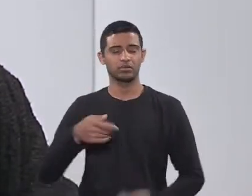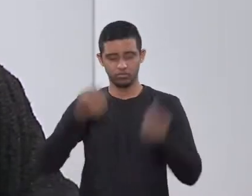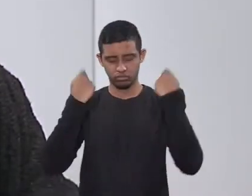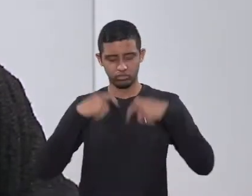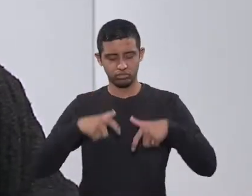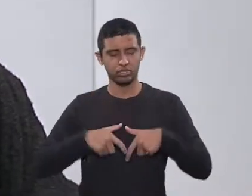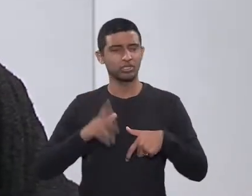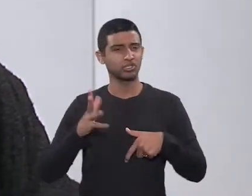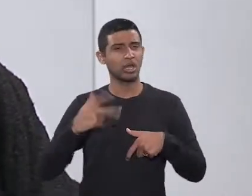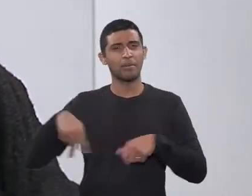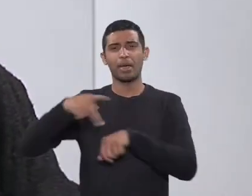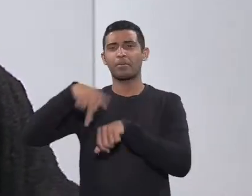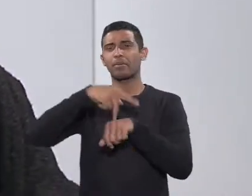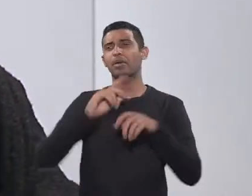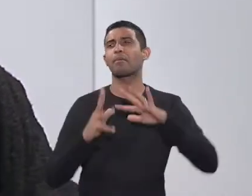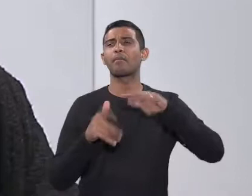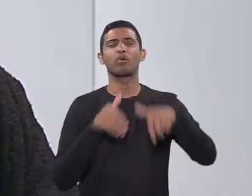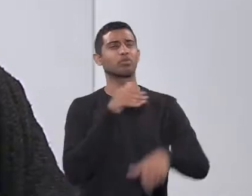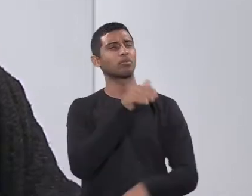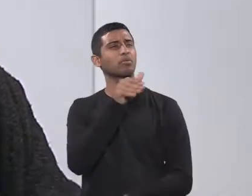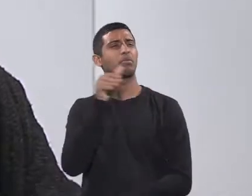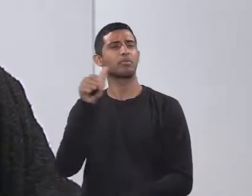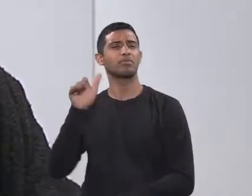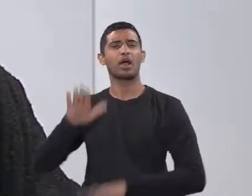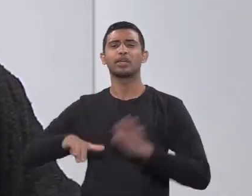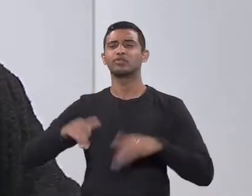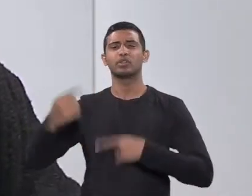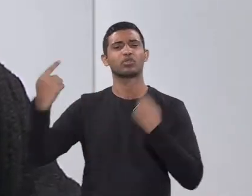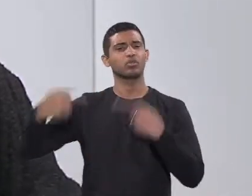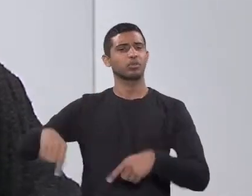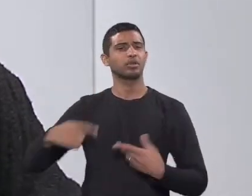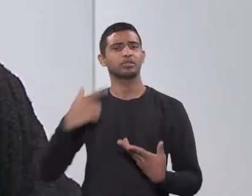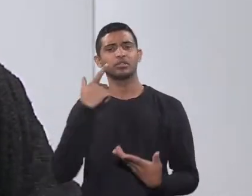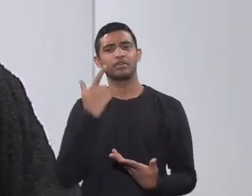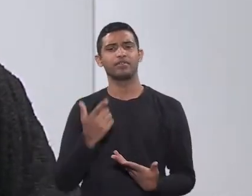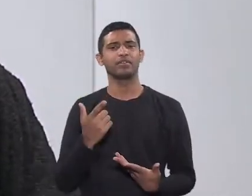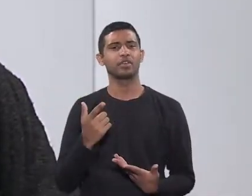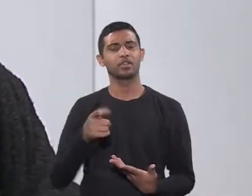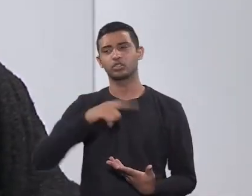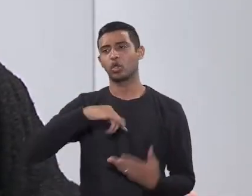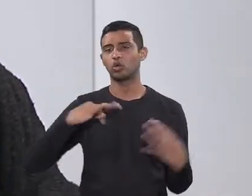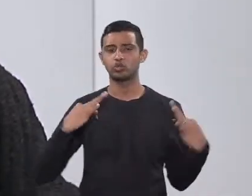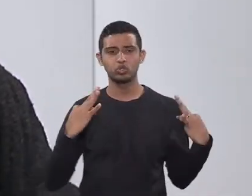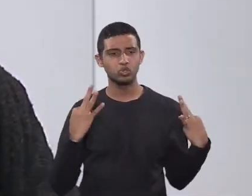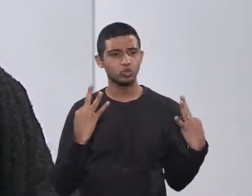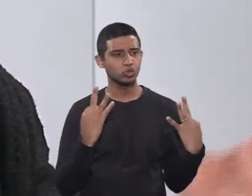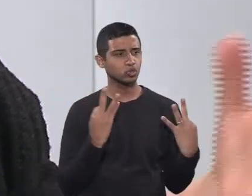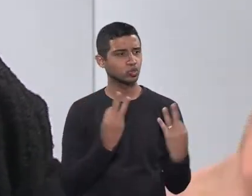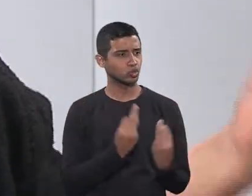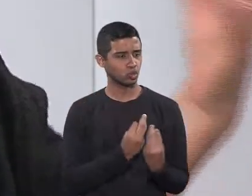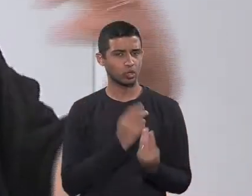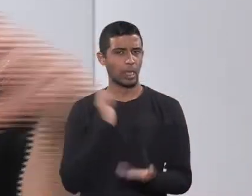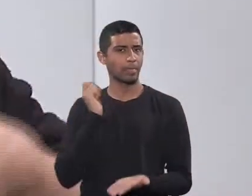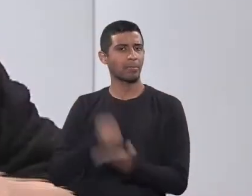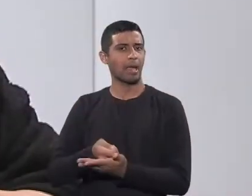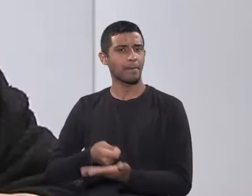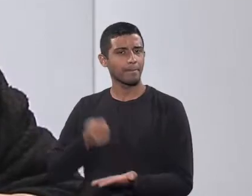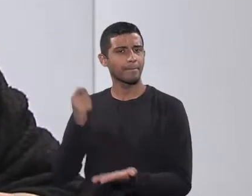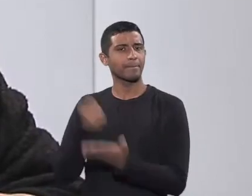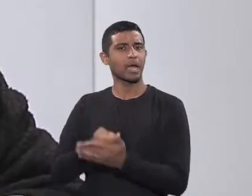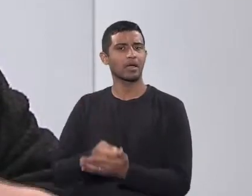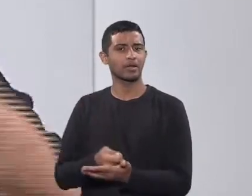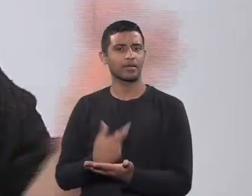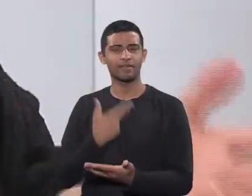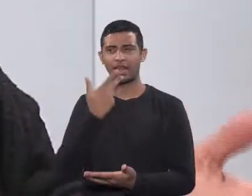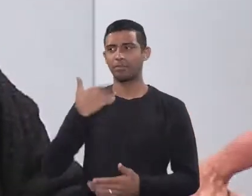inúmeros países do mundo em competições, muitas vezes em que nós arcamos com... Vamos por fora, vamos assim dizer,